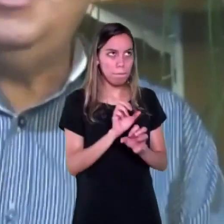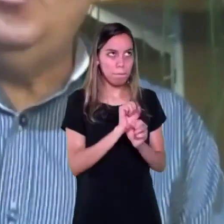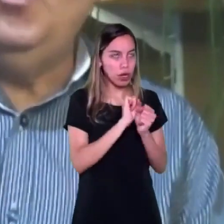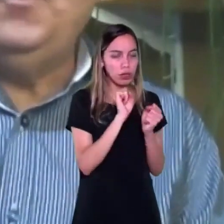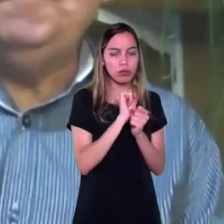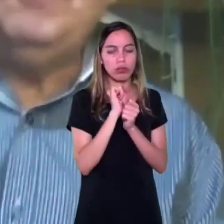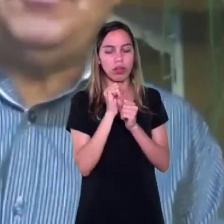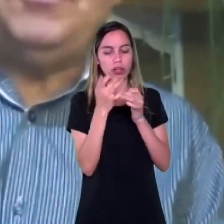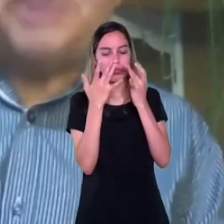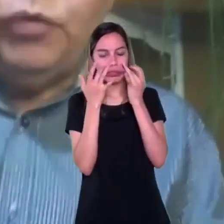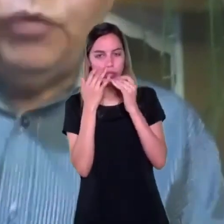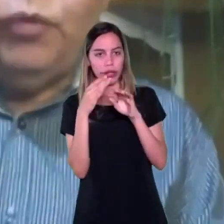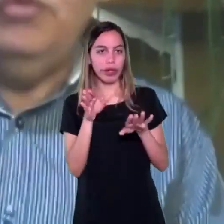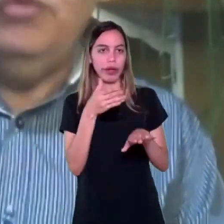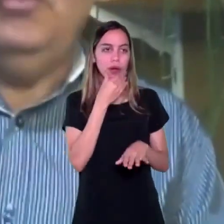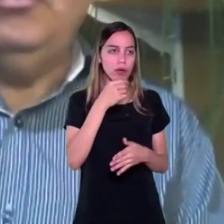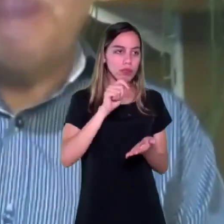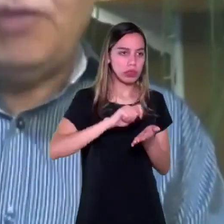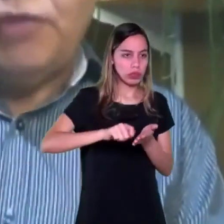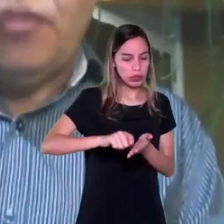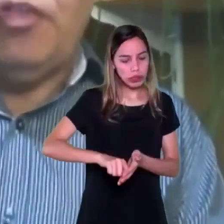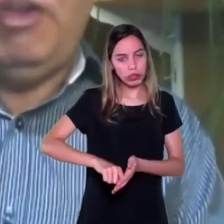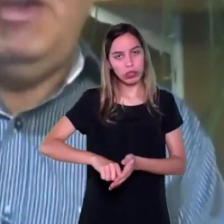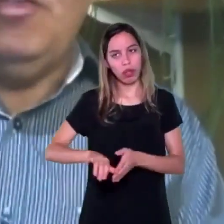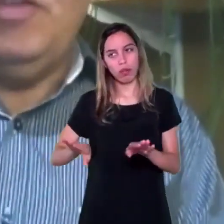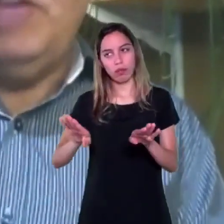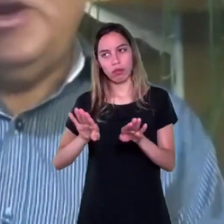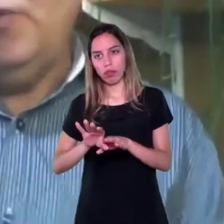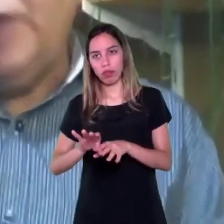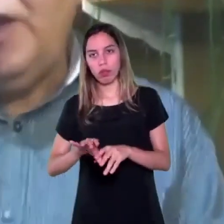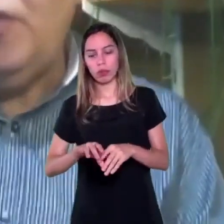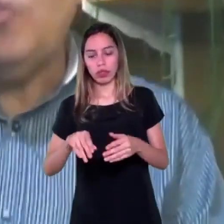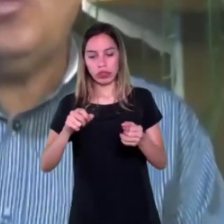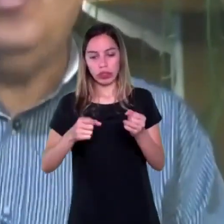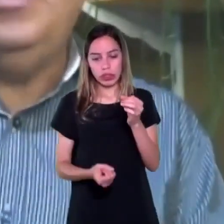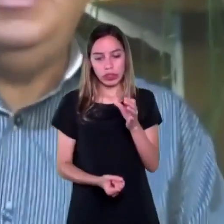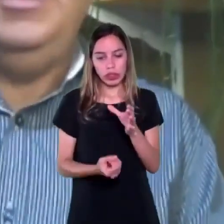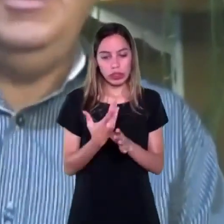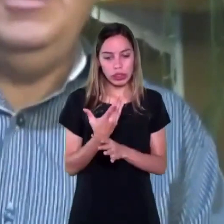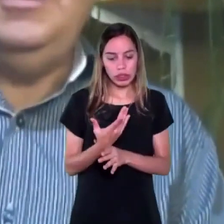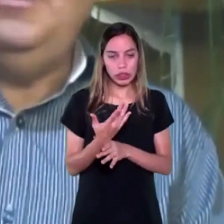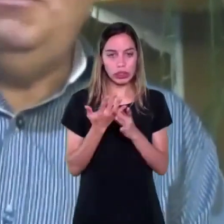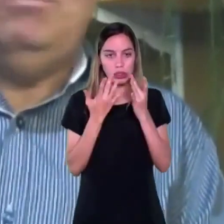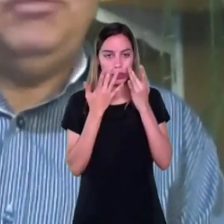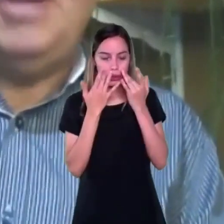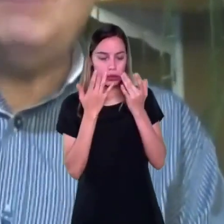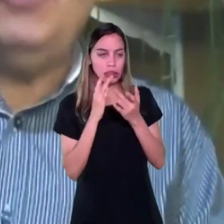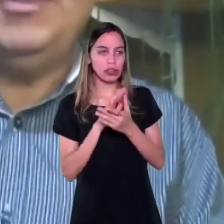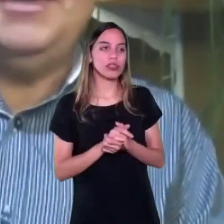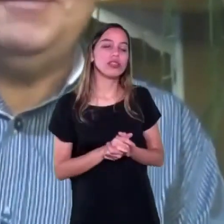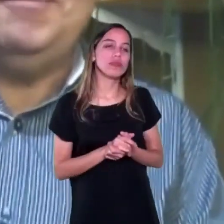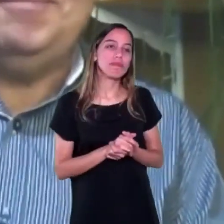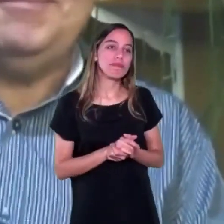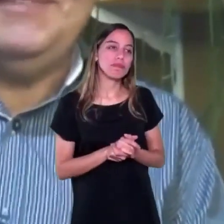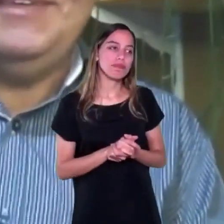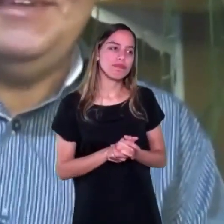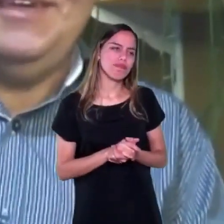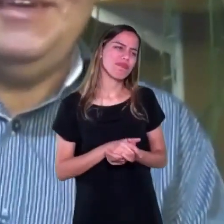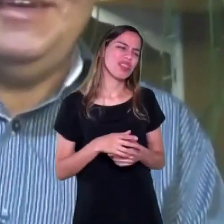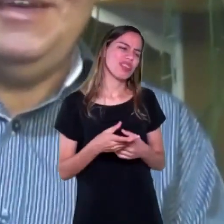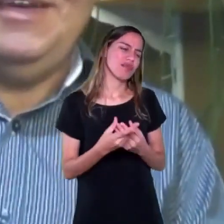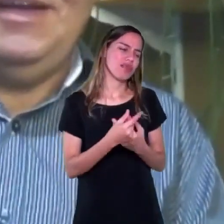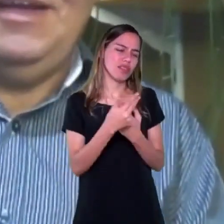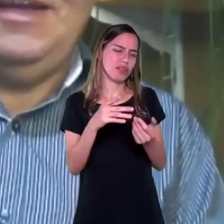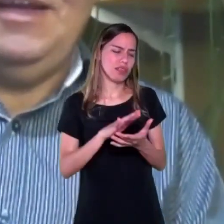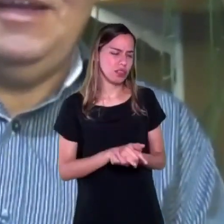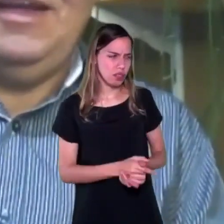também, um tradutor do teatro francês, né, de Ionesco, e por aí afora.